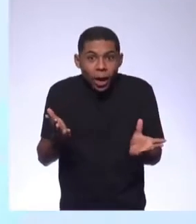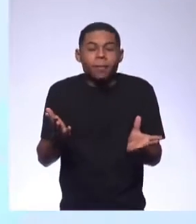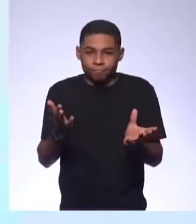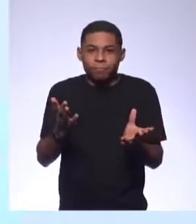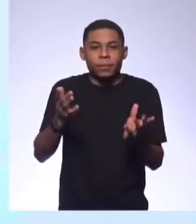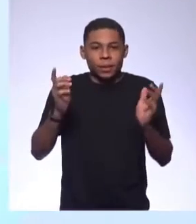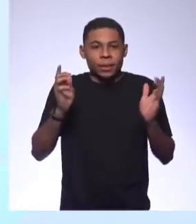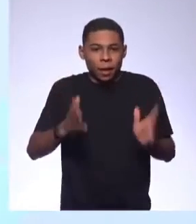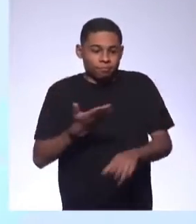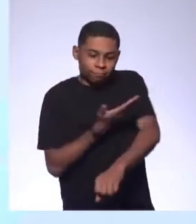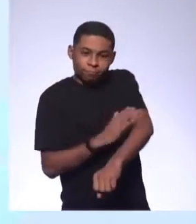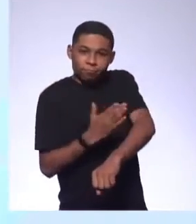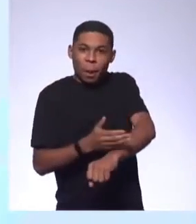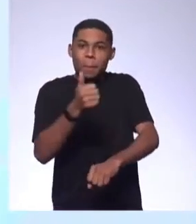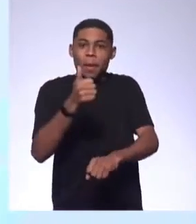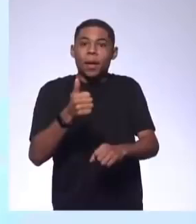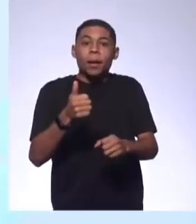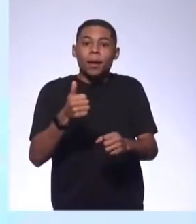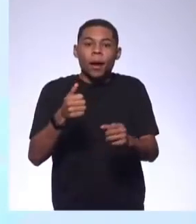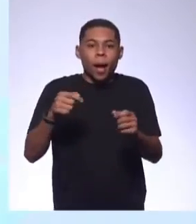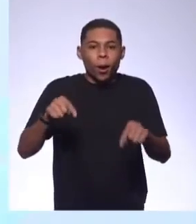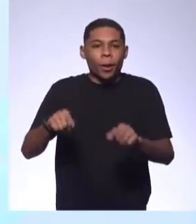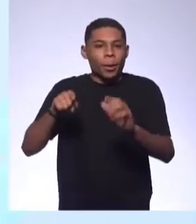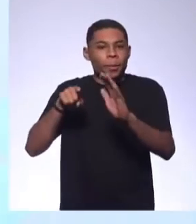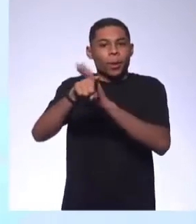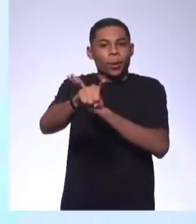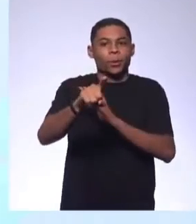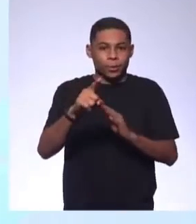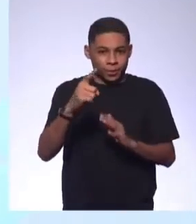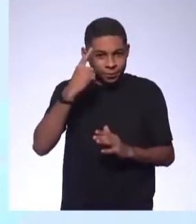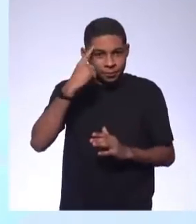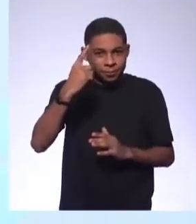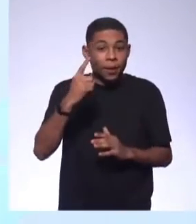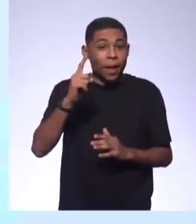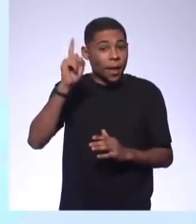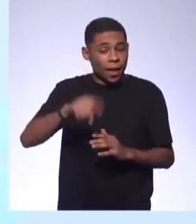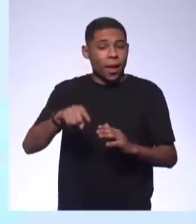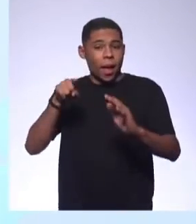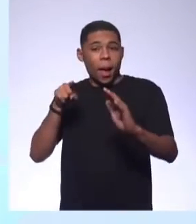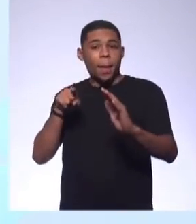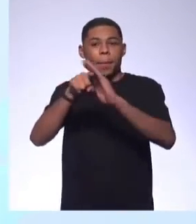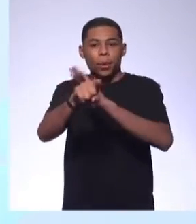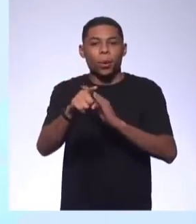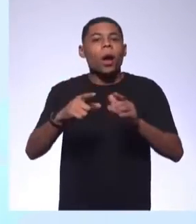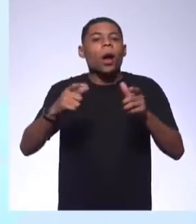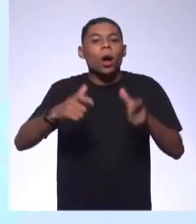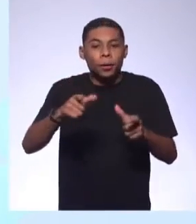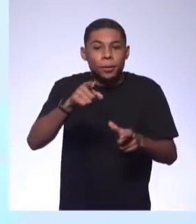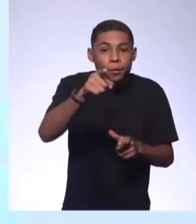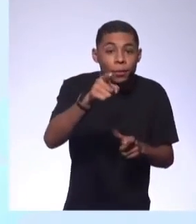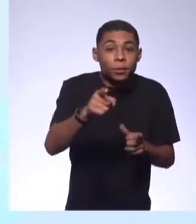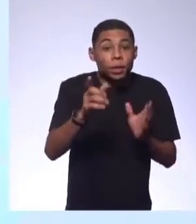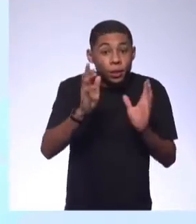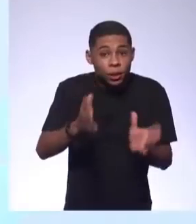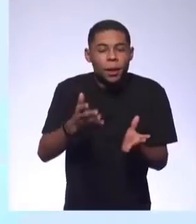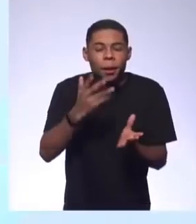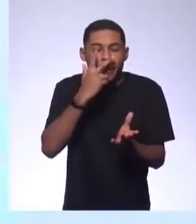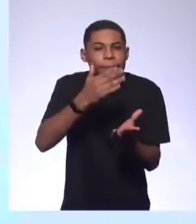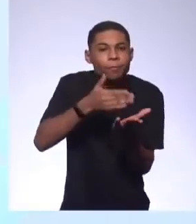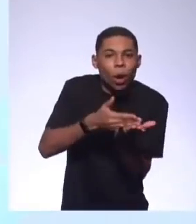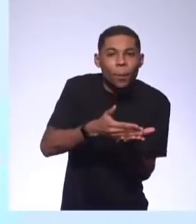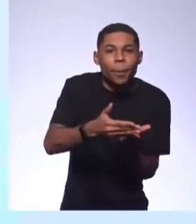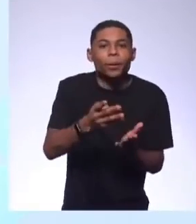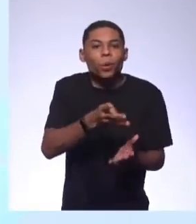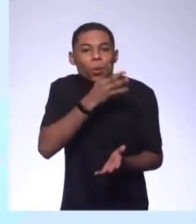a questão disparadora, que é aquela questão aonde você já introduz